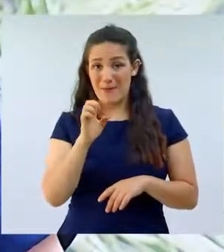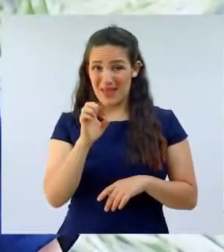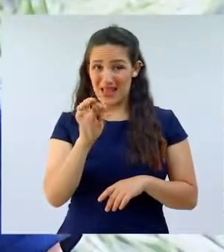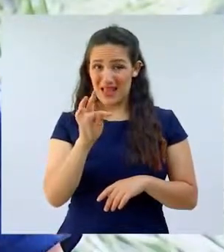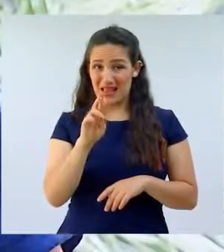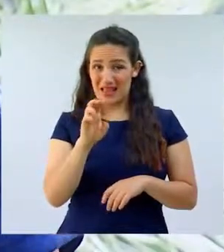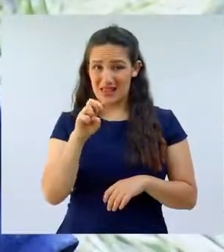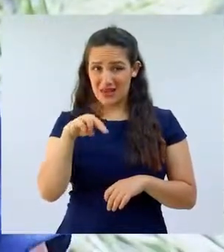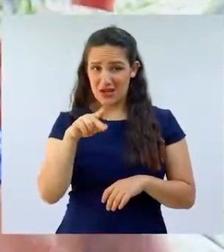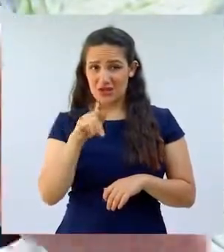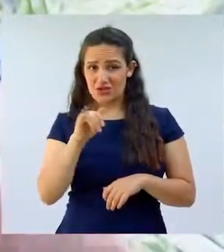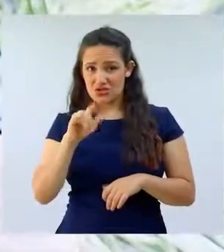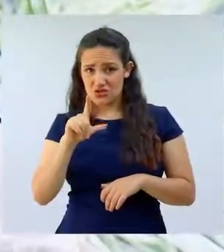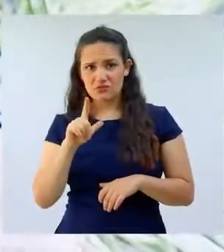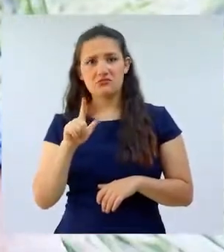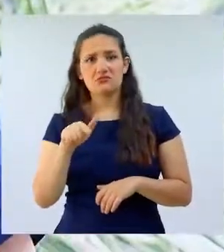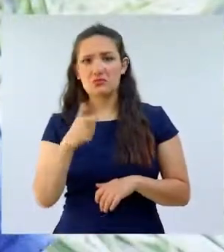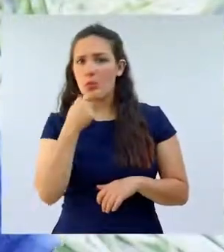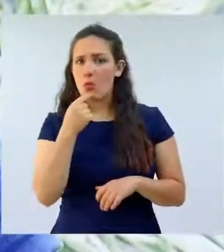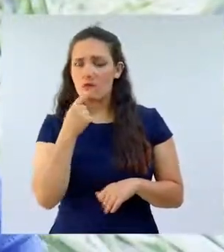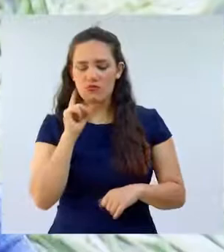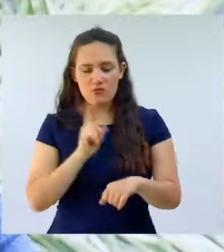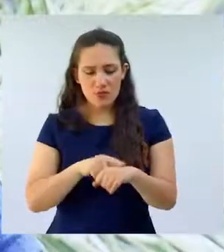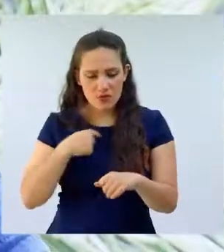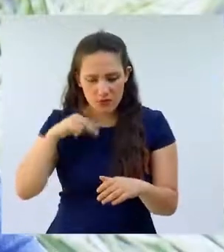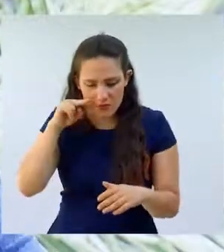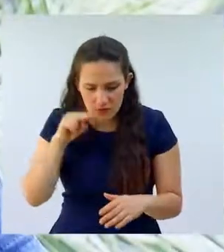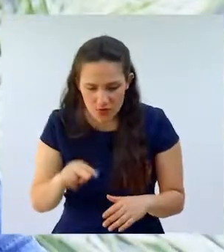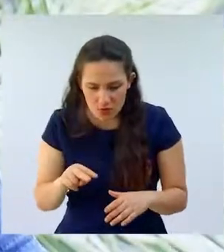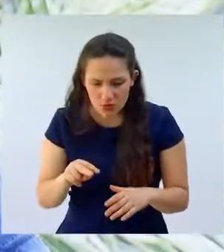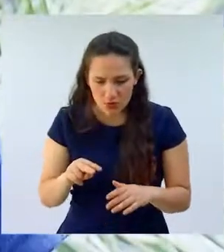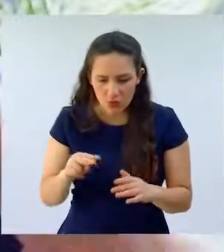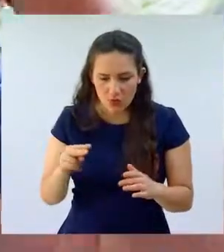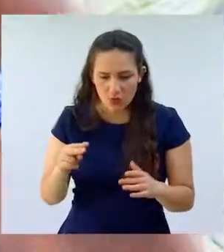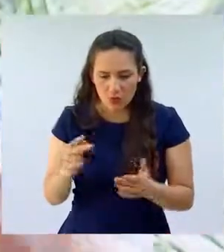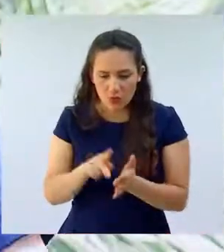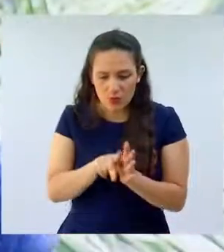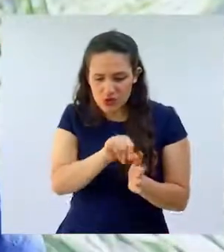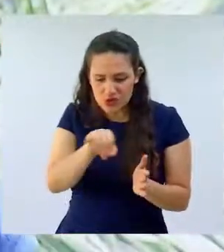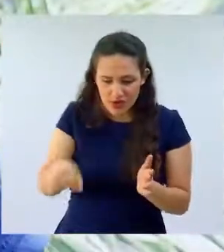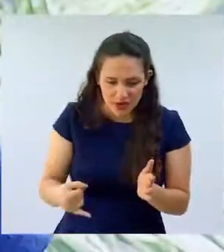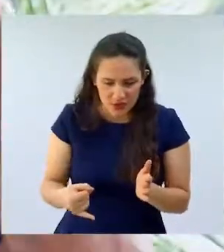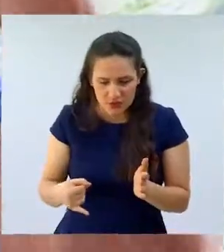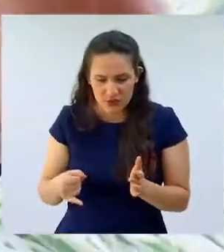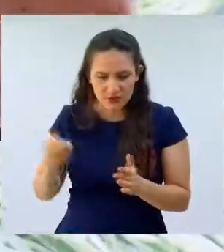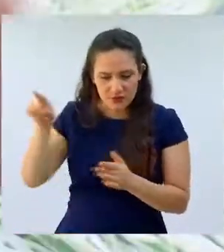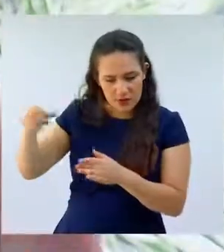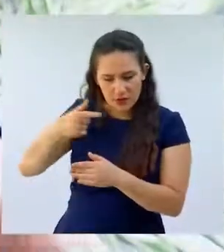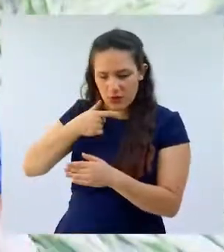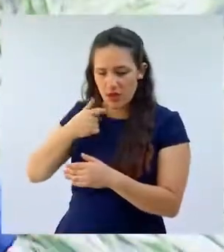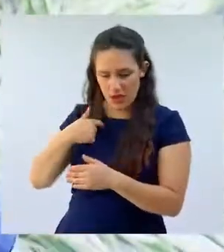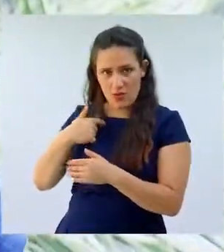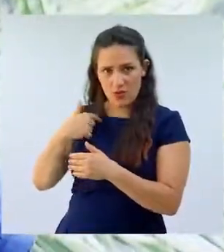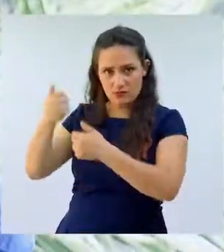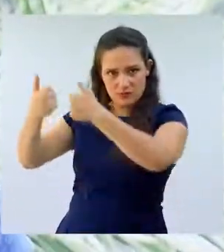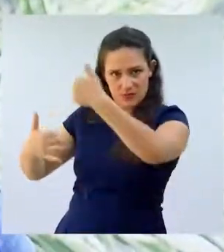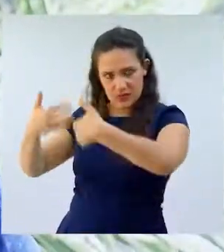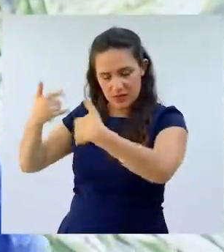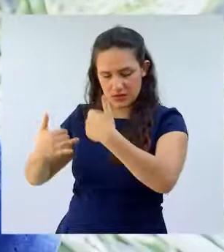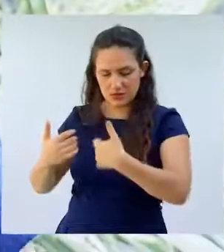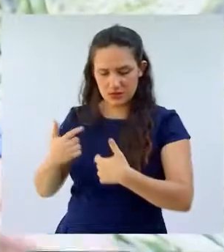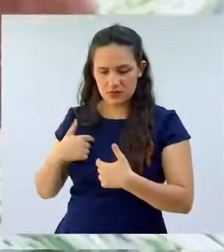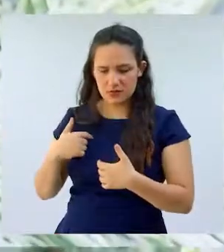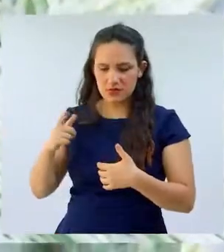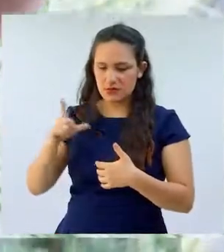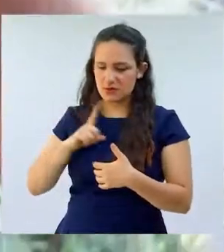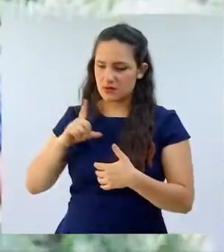E o Eduardo Petengil, como por ser daqui do Mato Grosso do Sul, quando viu o projeto e as explicações que eu dei, que eu tinha um tuiu